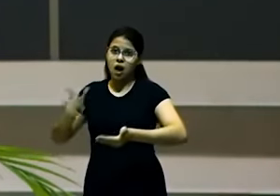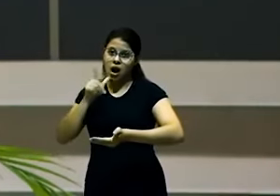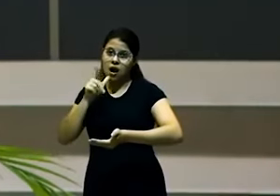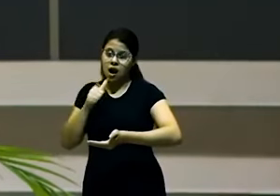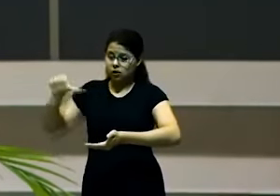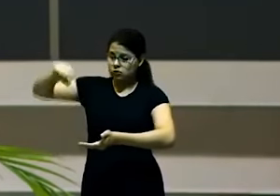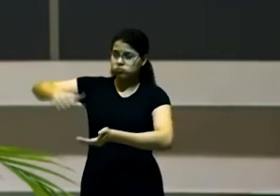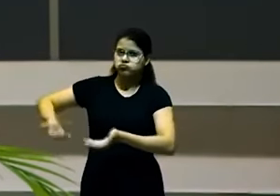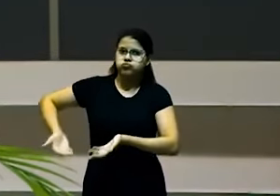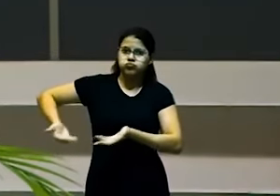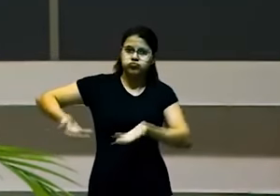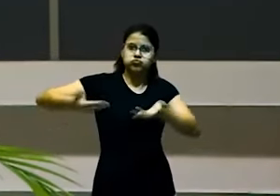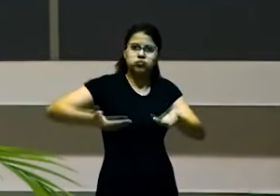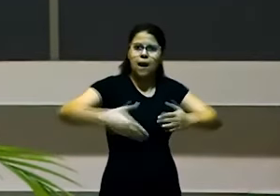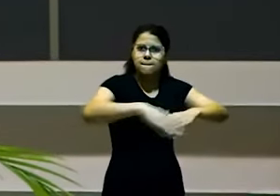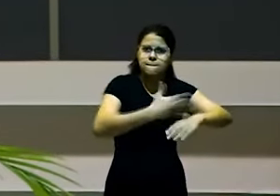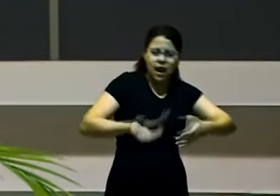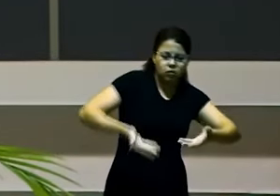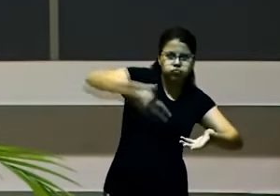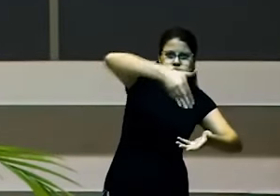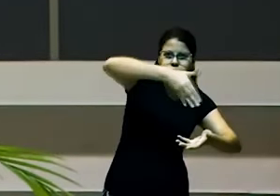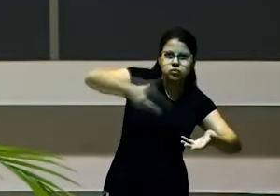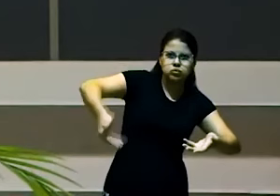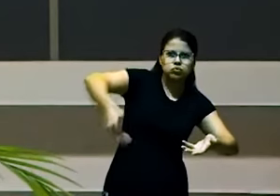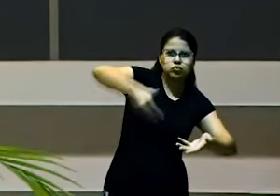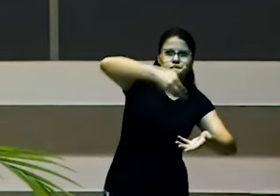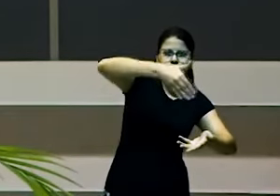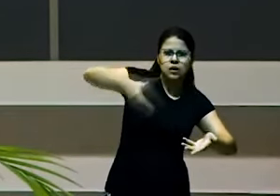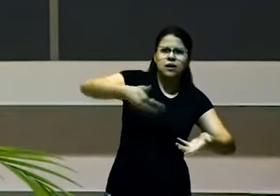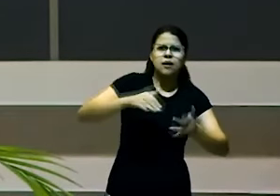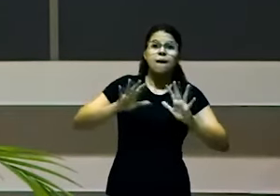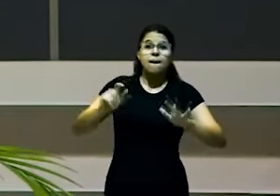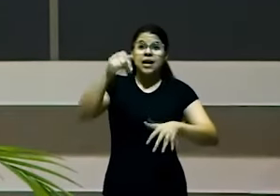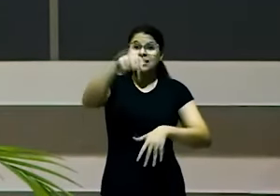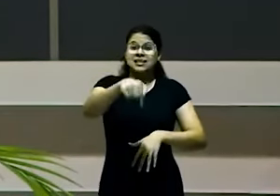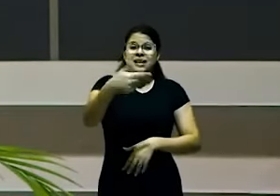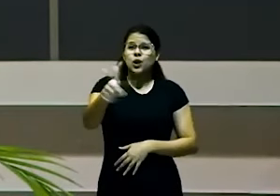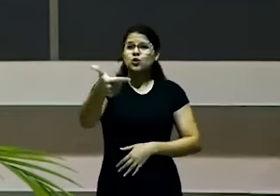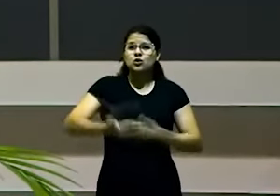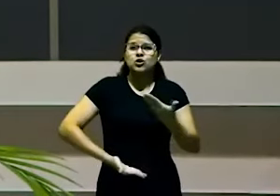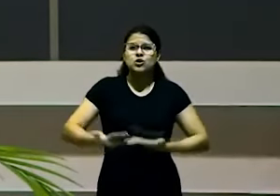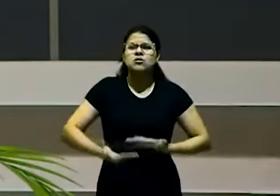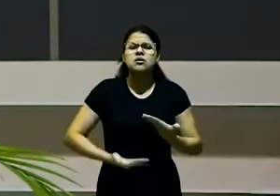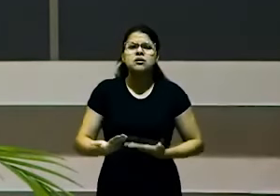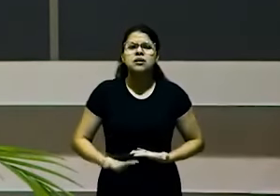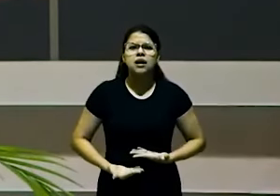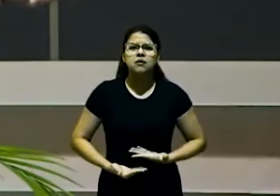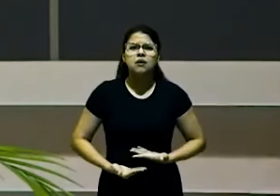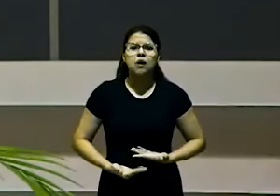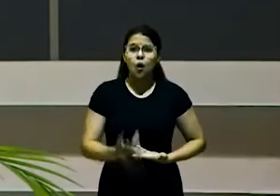de todos os convidados só que naquele dia não tinha servvo não tinha criado alguém ia ter que se colocar na posição